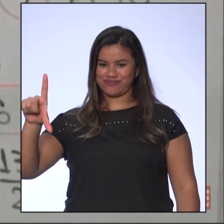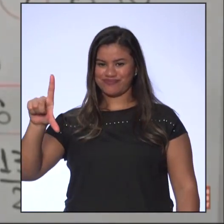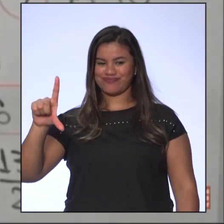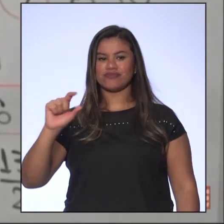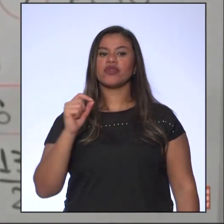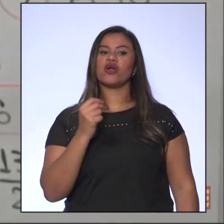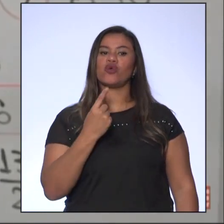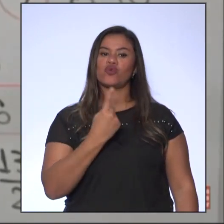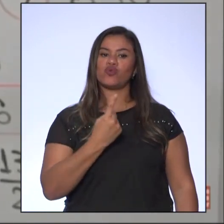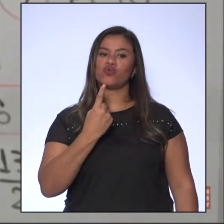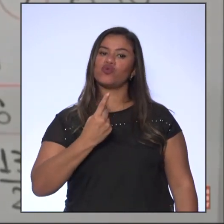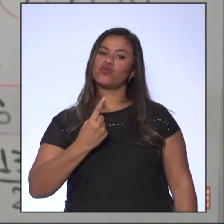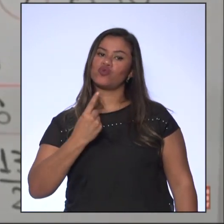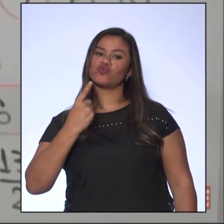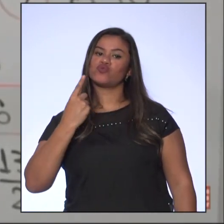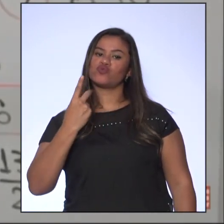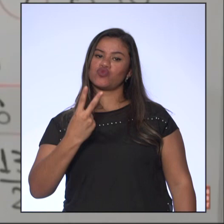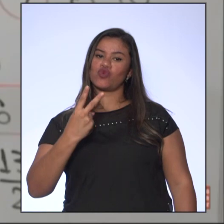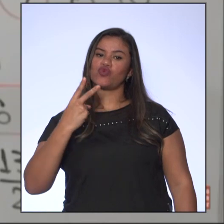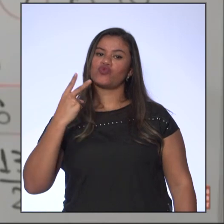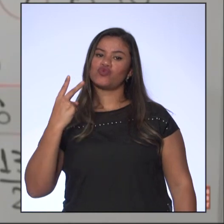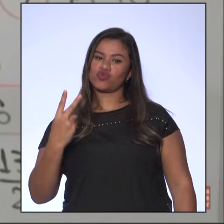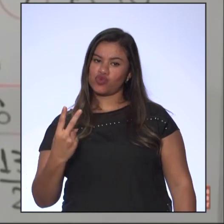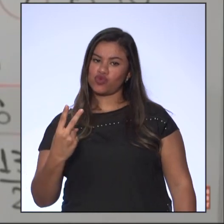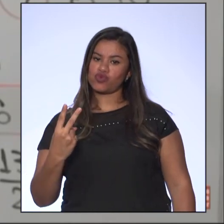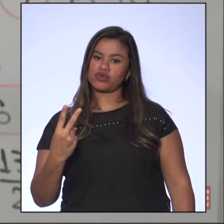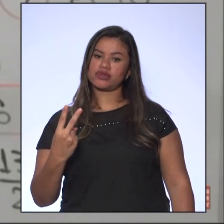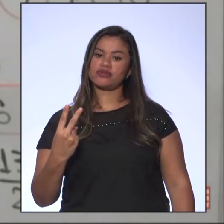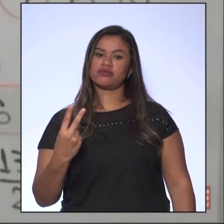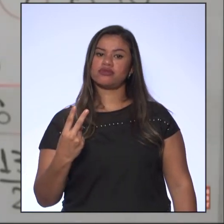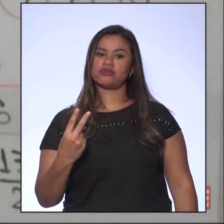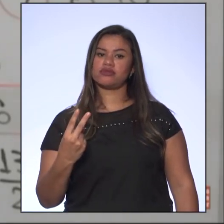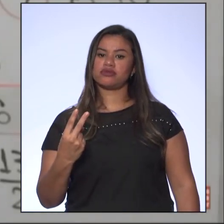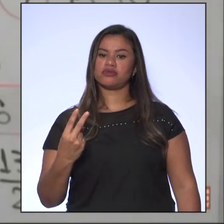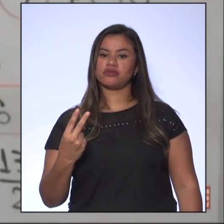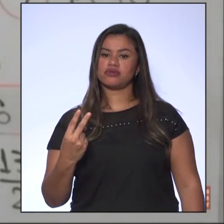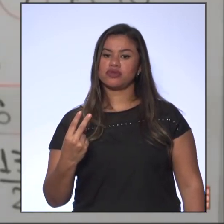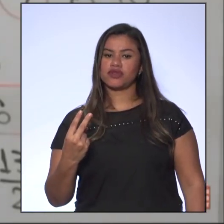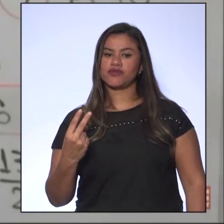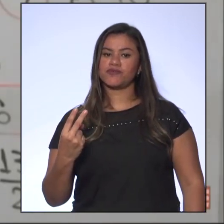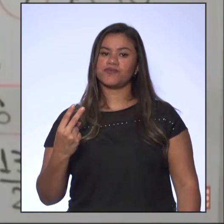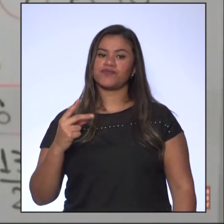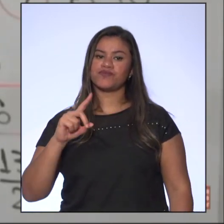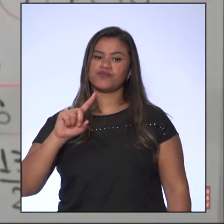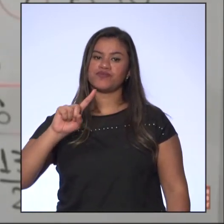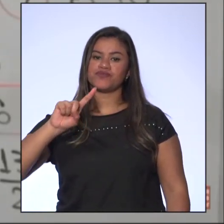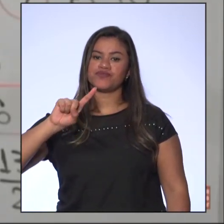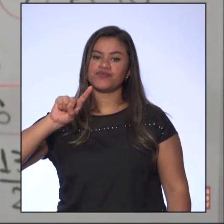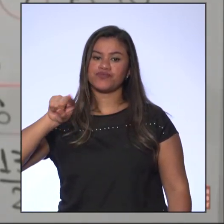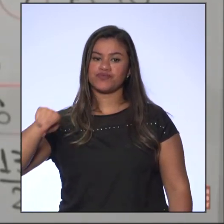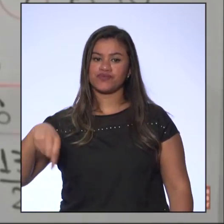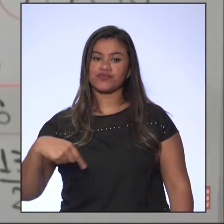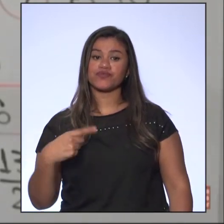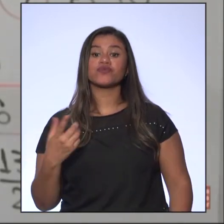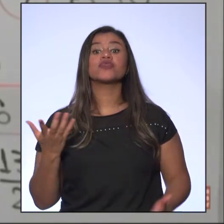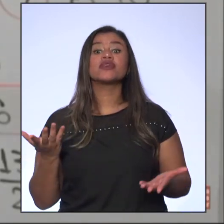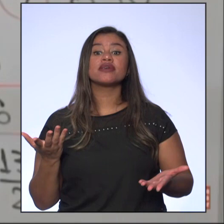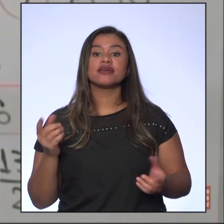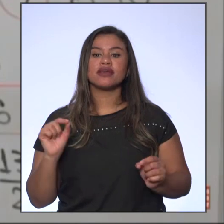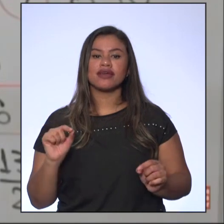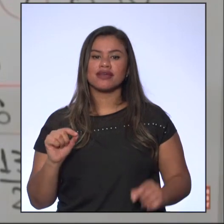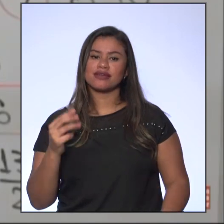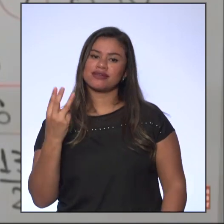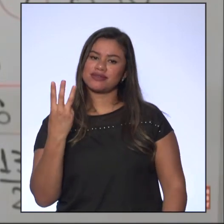que nós temos aqui? Coloquei 1, número 1. Um número 2 aqui, um número 2. Quem vem agora?